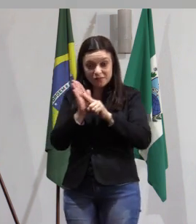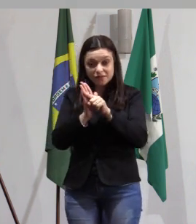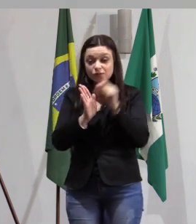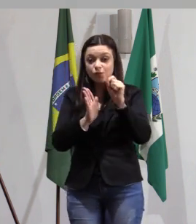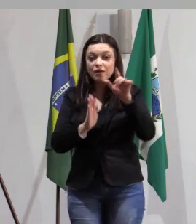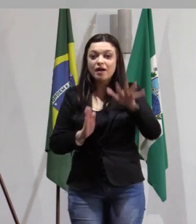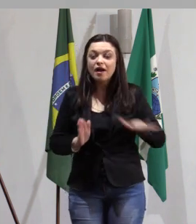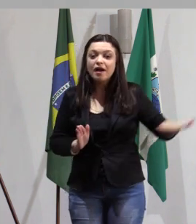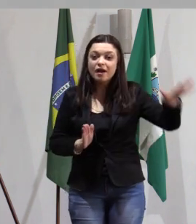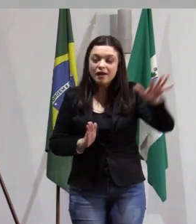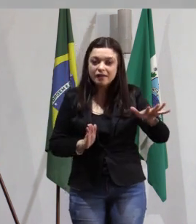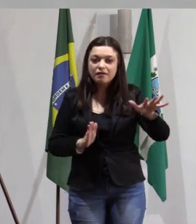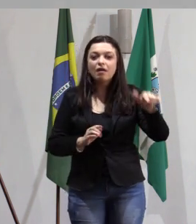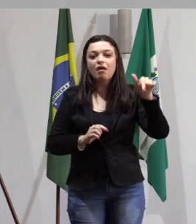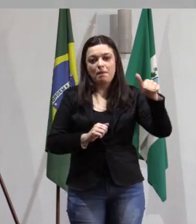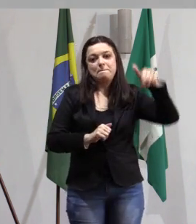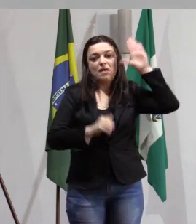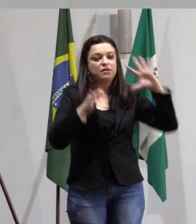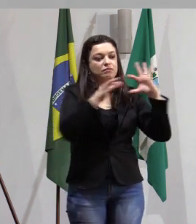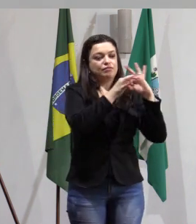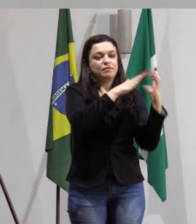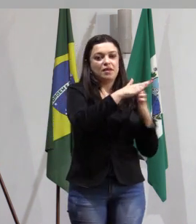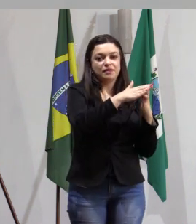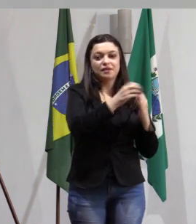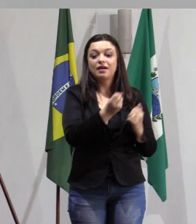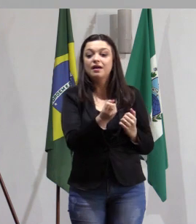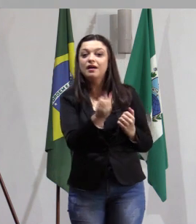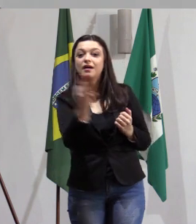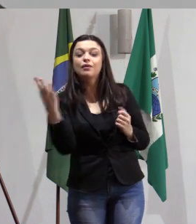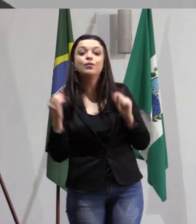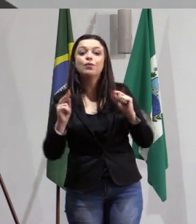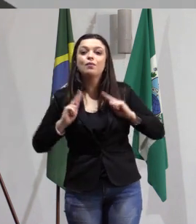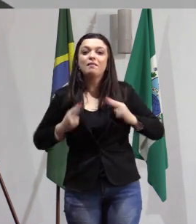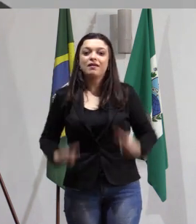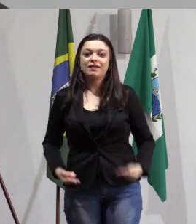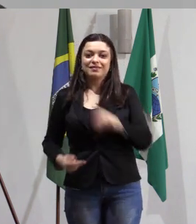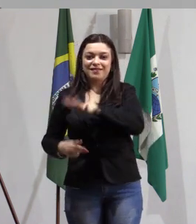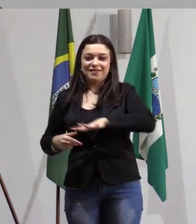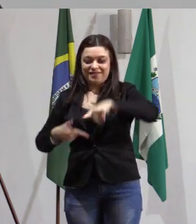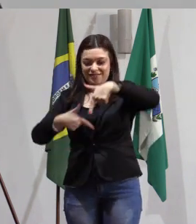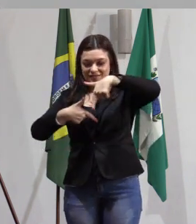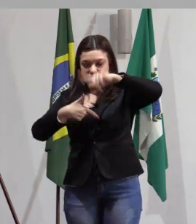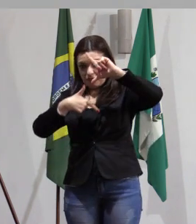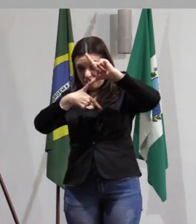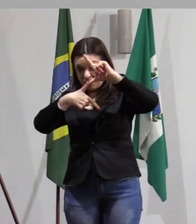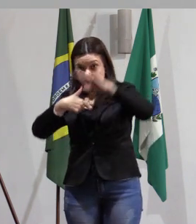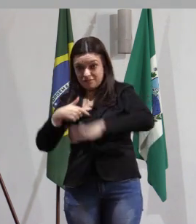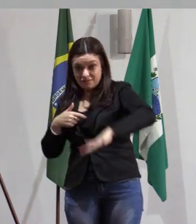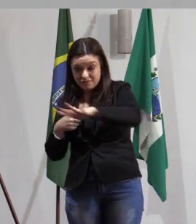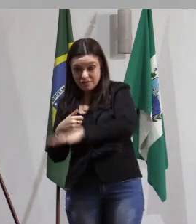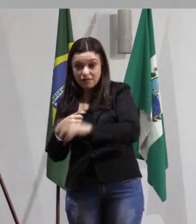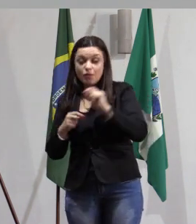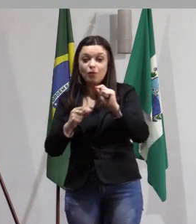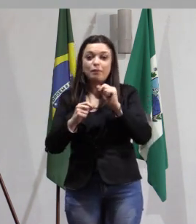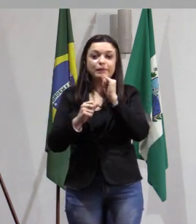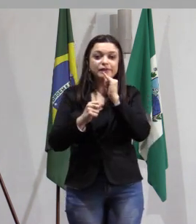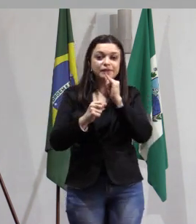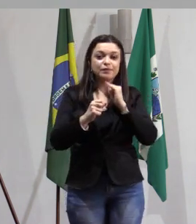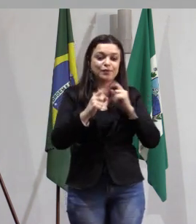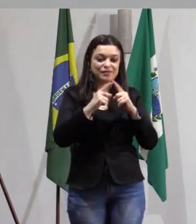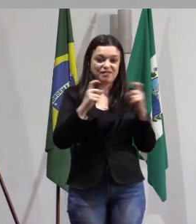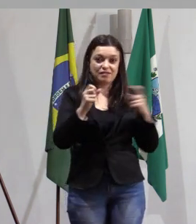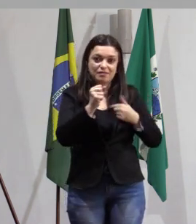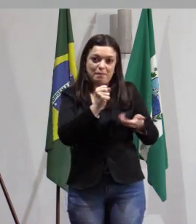sobretudo aquelas das humanidades, mas também, atenção, das ciências básicas, me